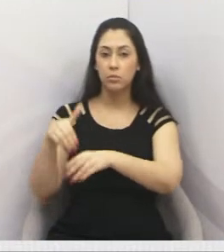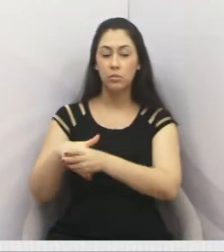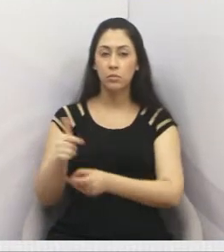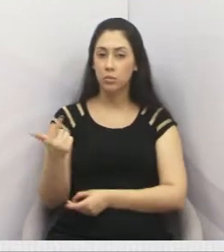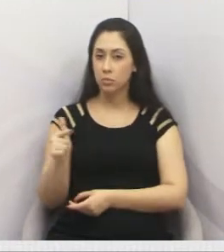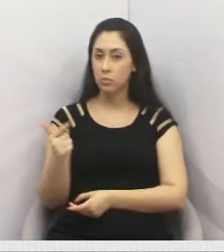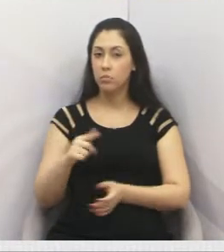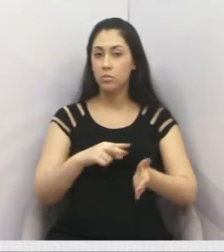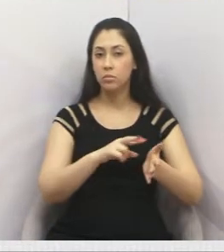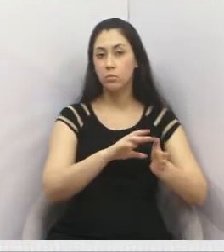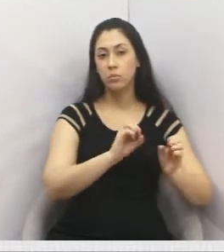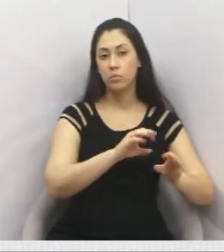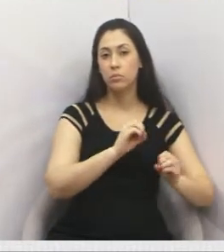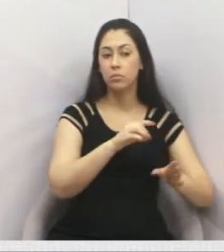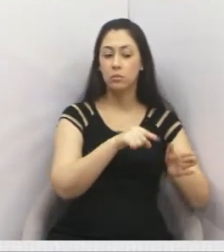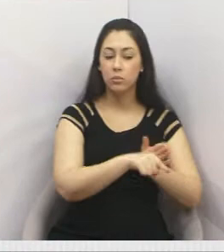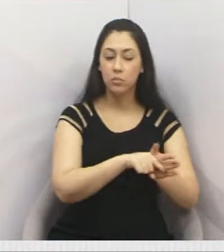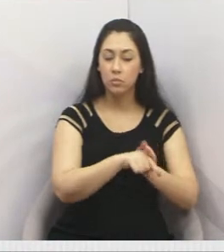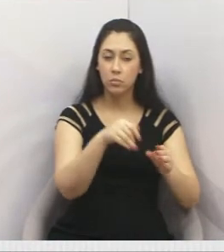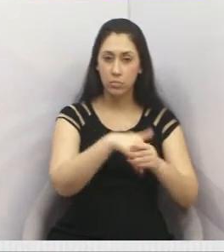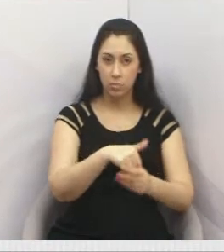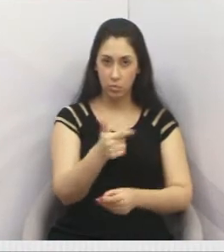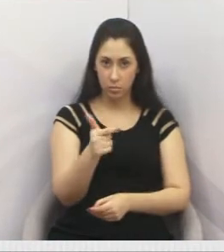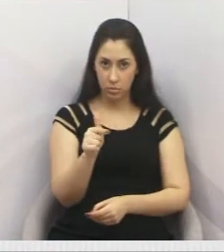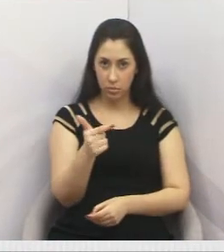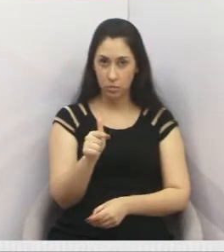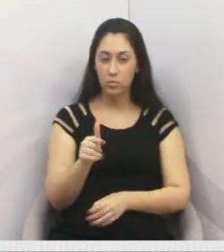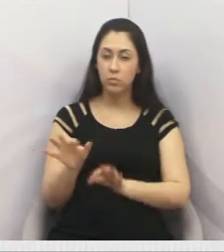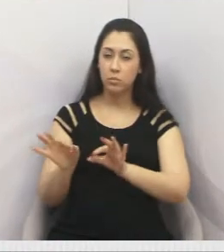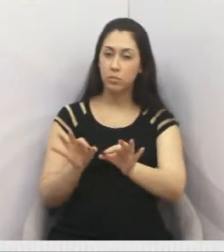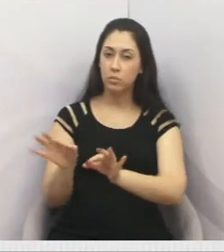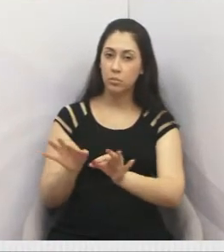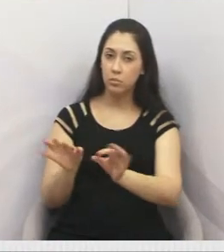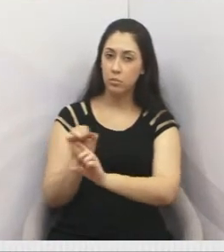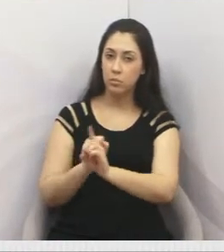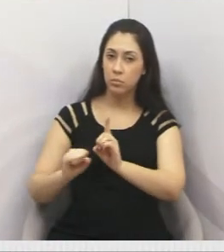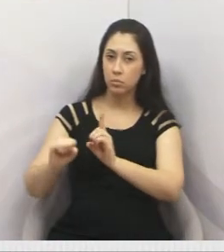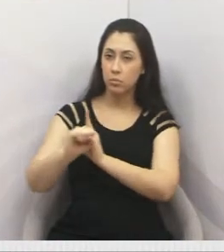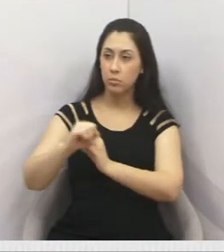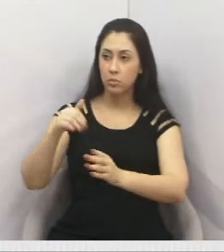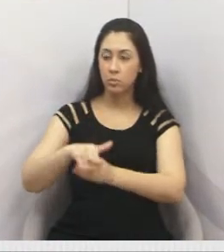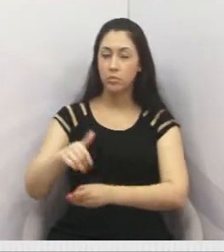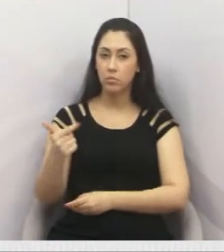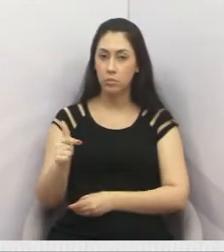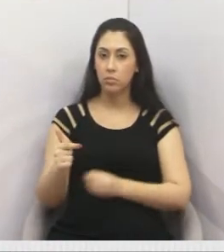branco, entidades acadêmicas e de pesquisa em branco e organização da sociedade civil em branco.